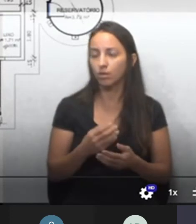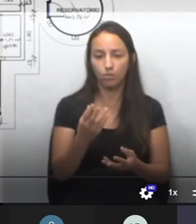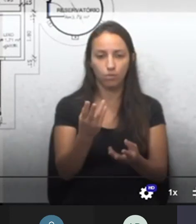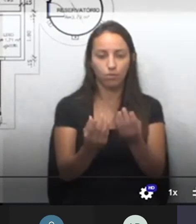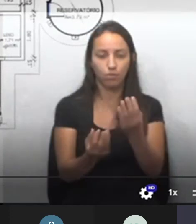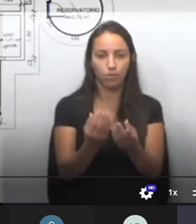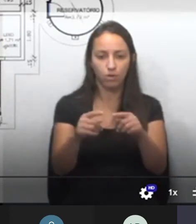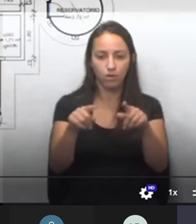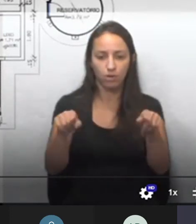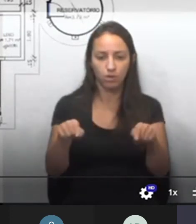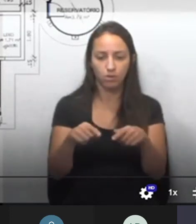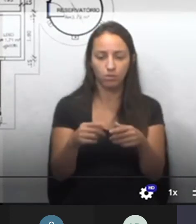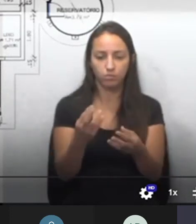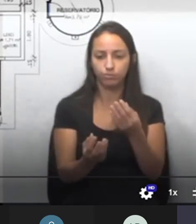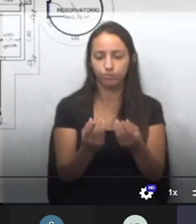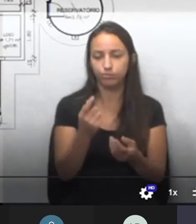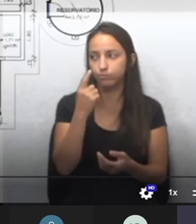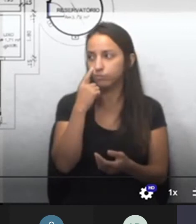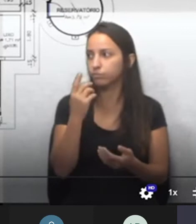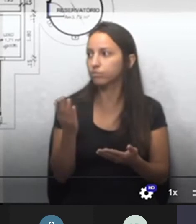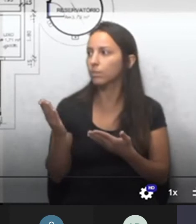meio.